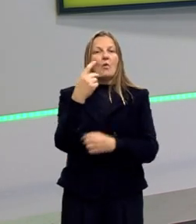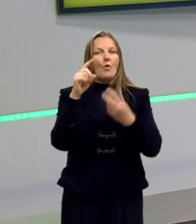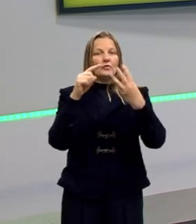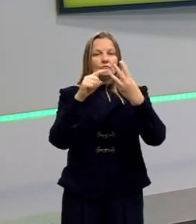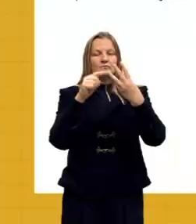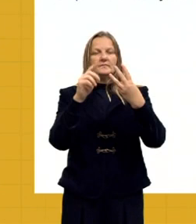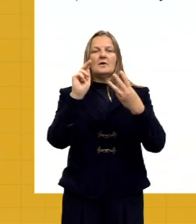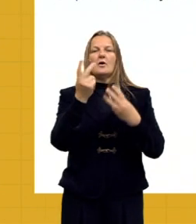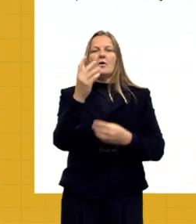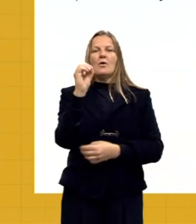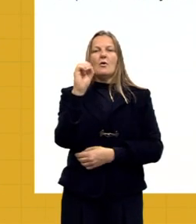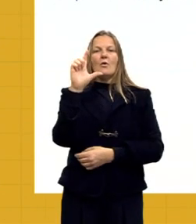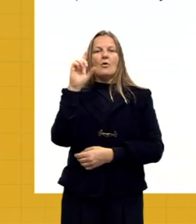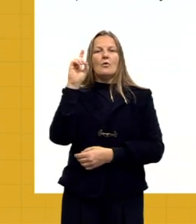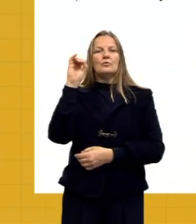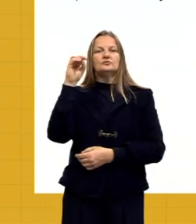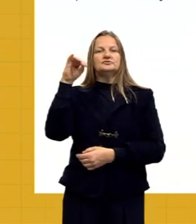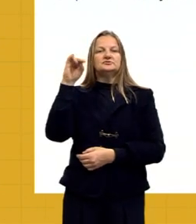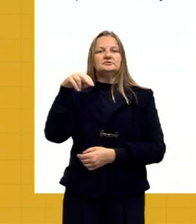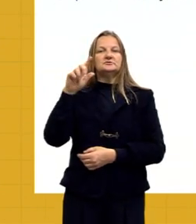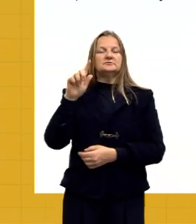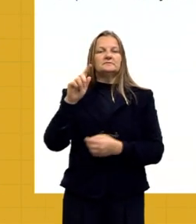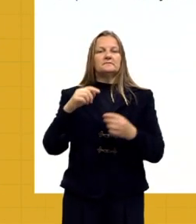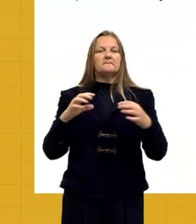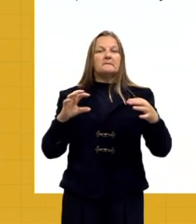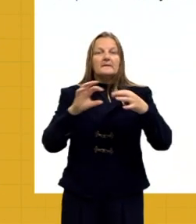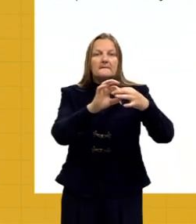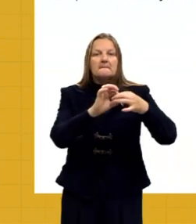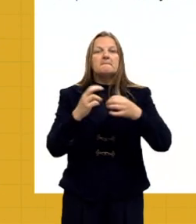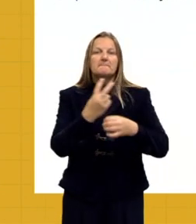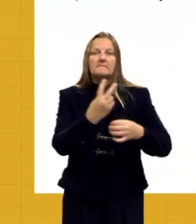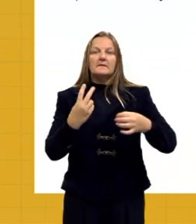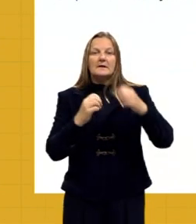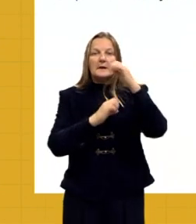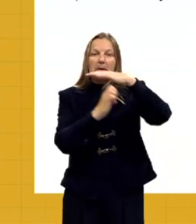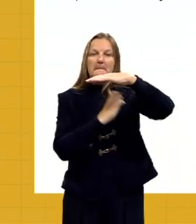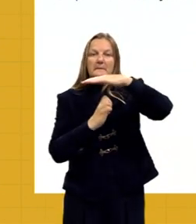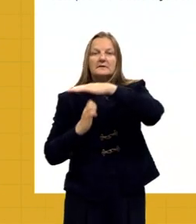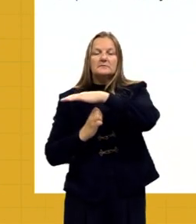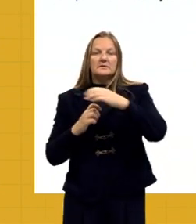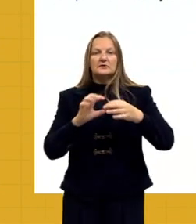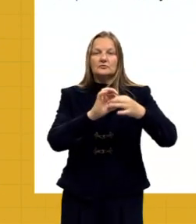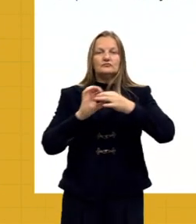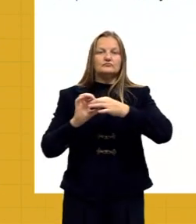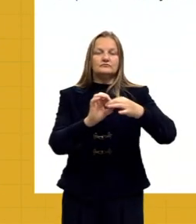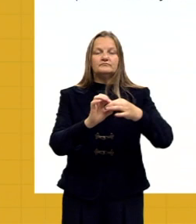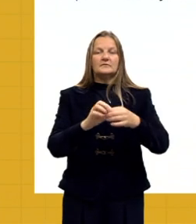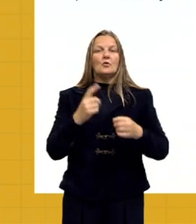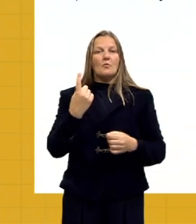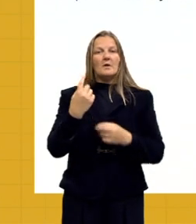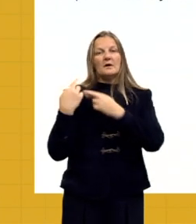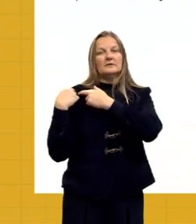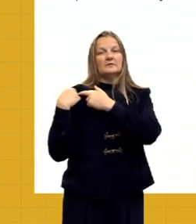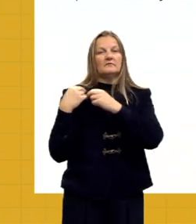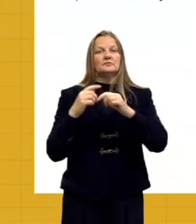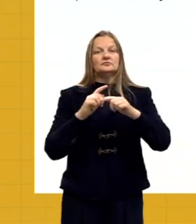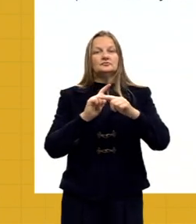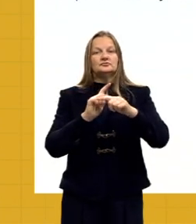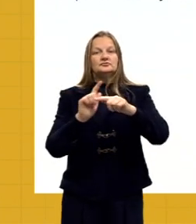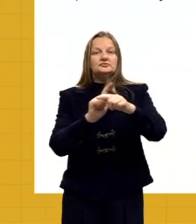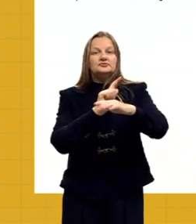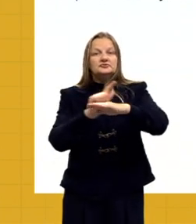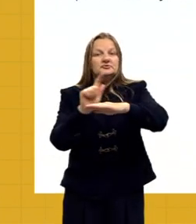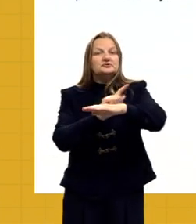então essas empresas se unem em uma delas fica responsável E aí as ações né Por Geri as outras